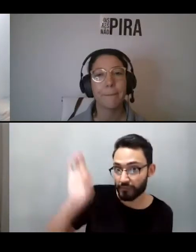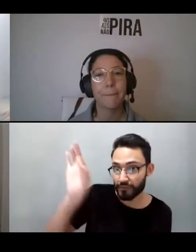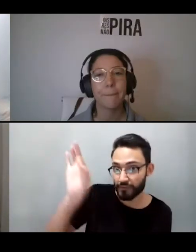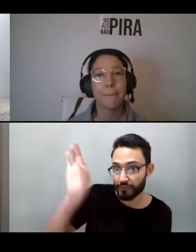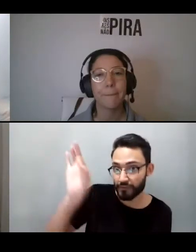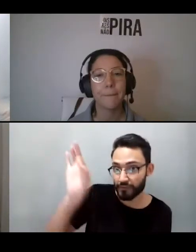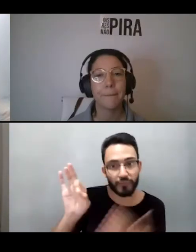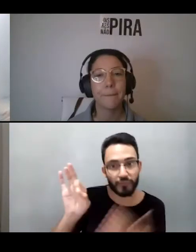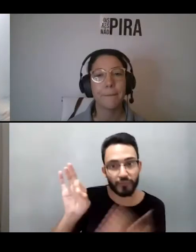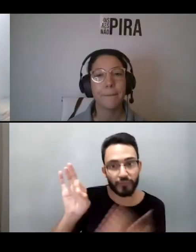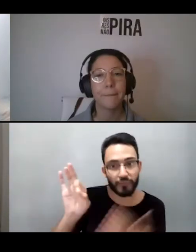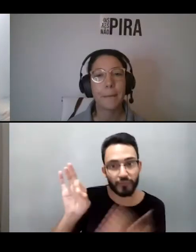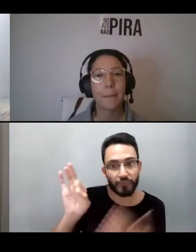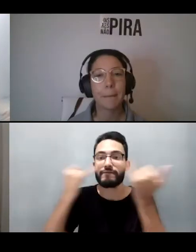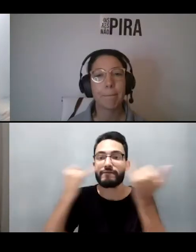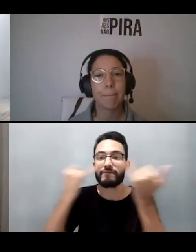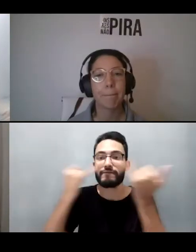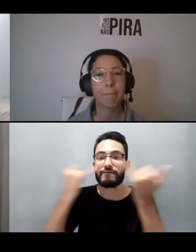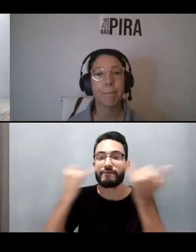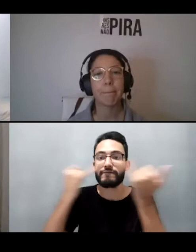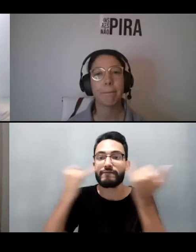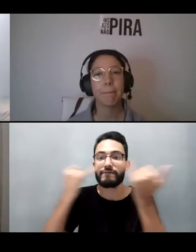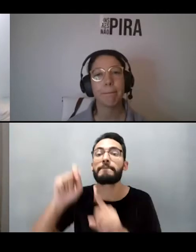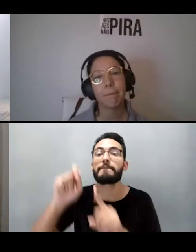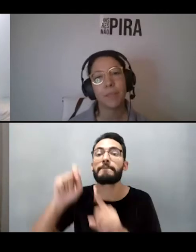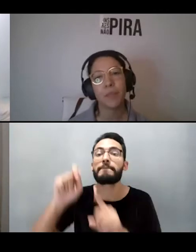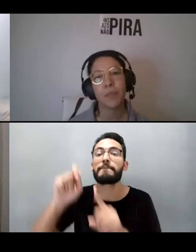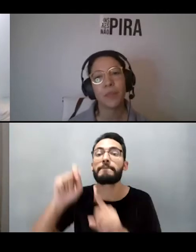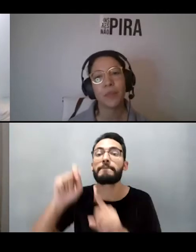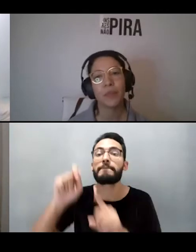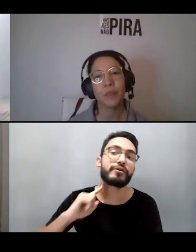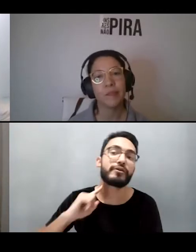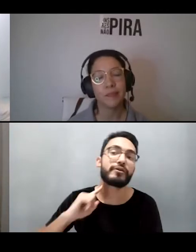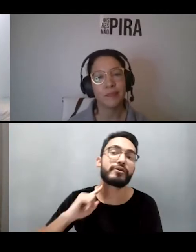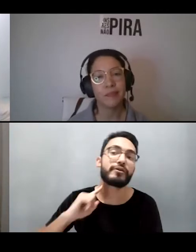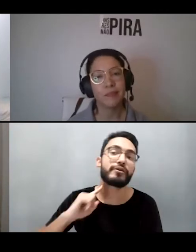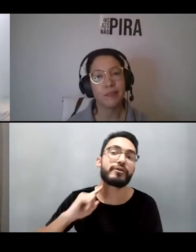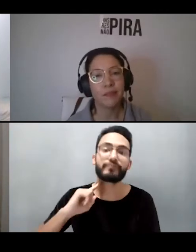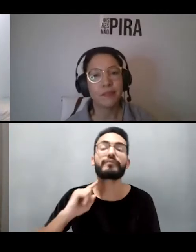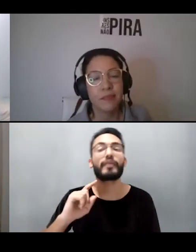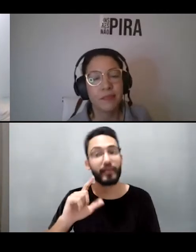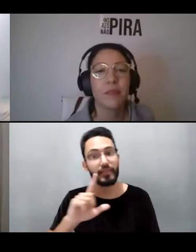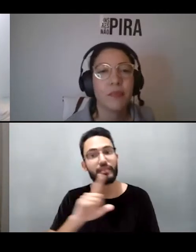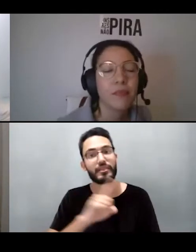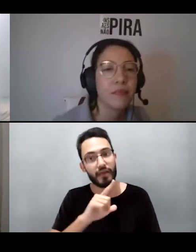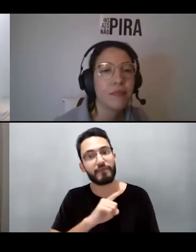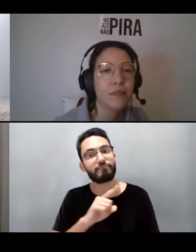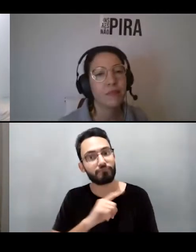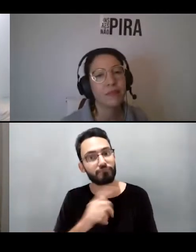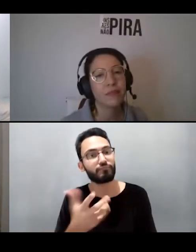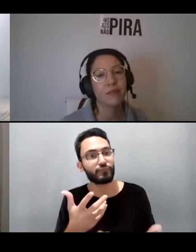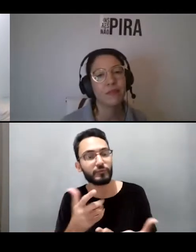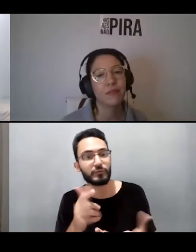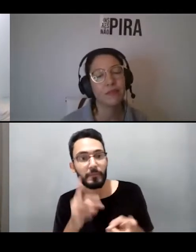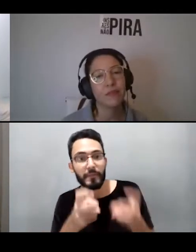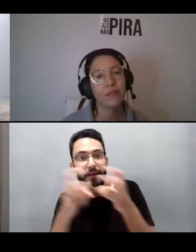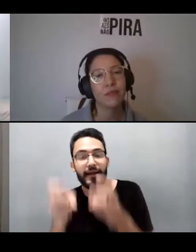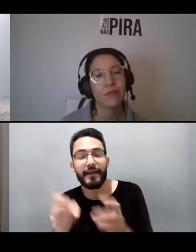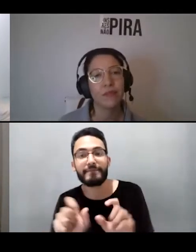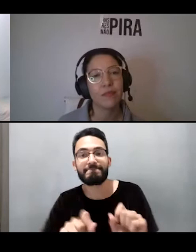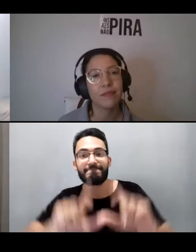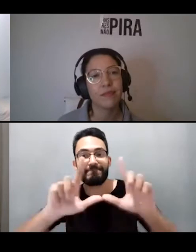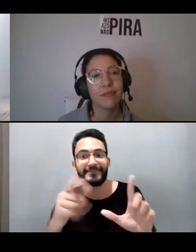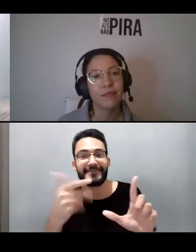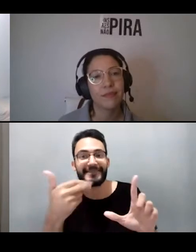aqui às informações do mês de maio, das pessoas tiveram alguma reação referente aos posts,